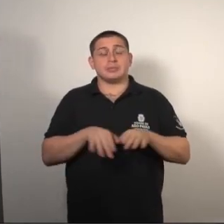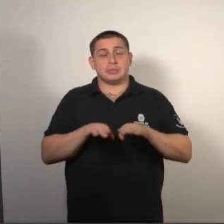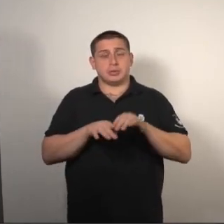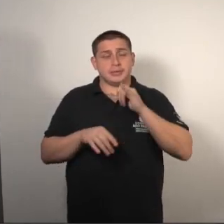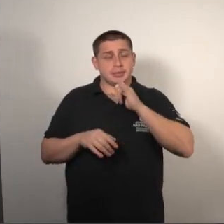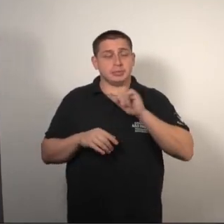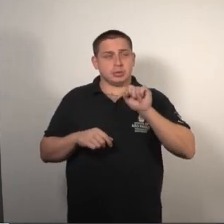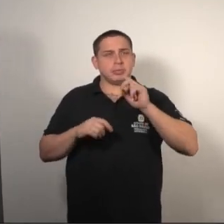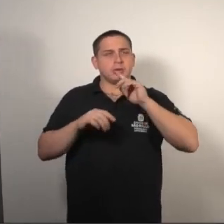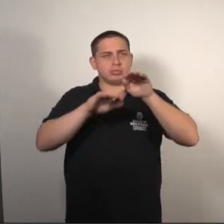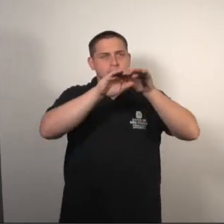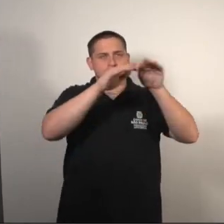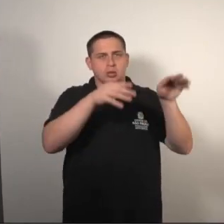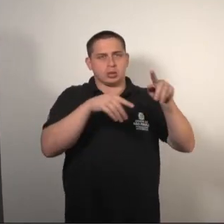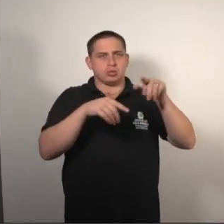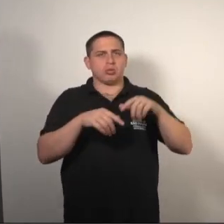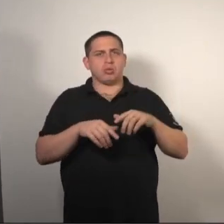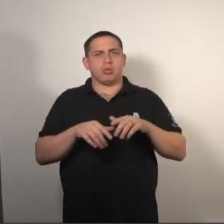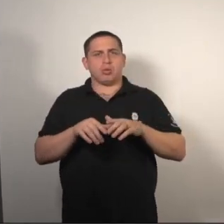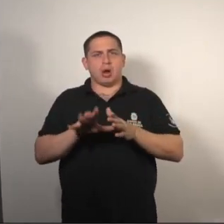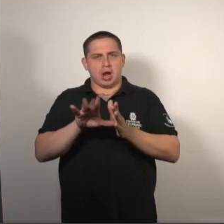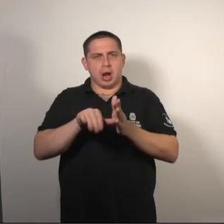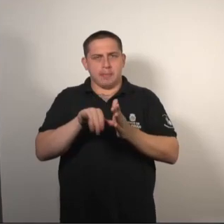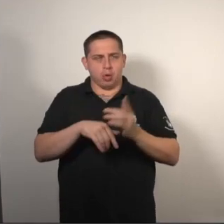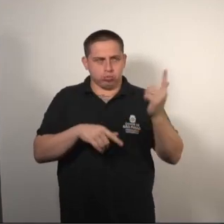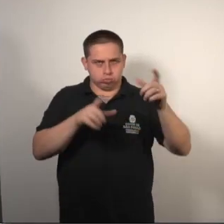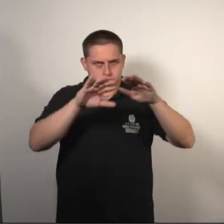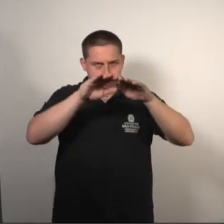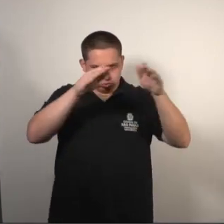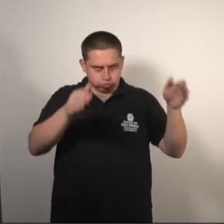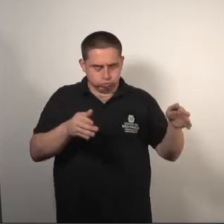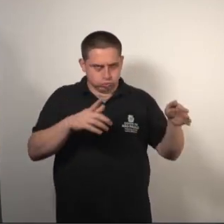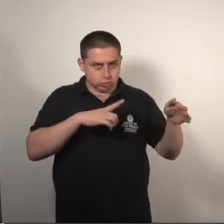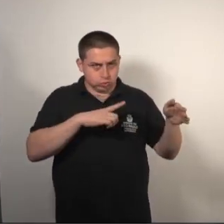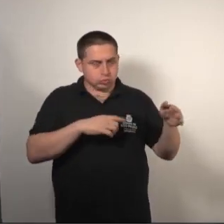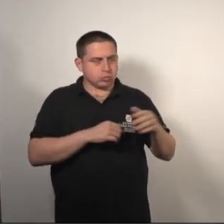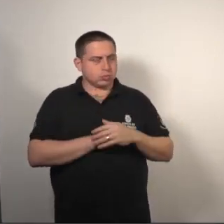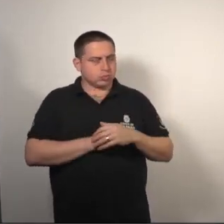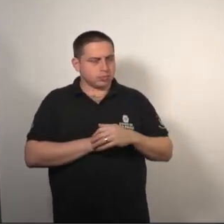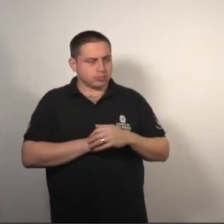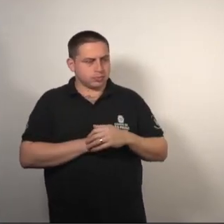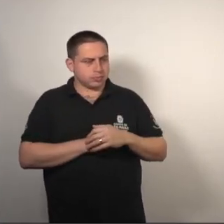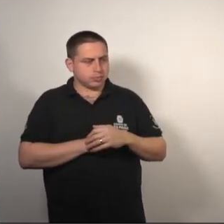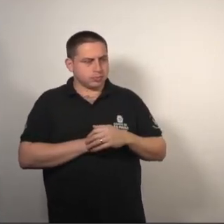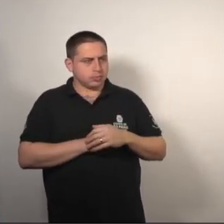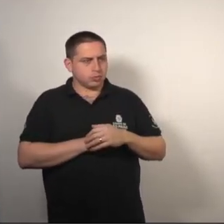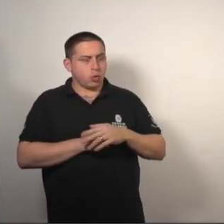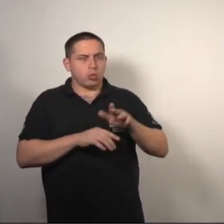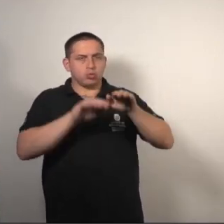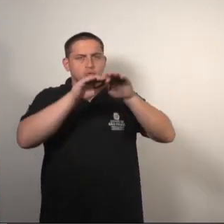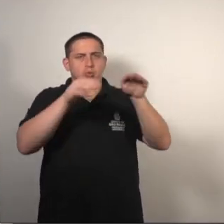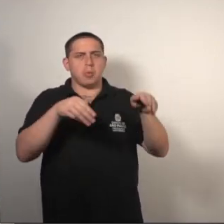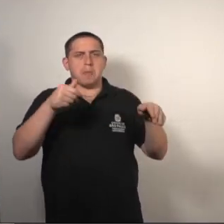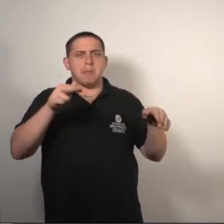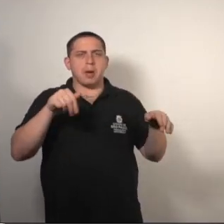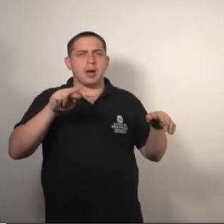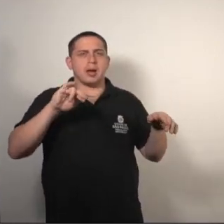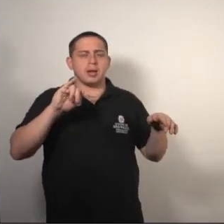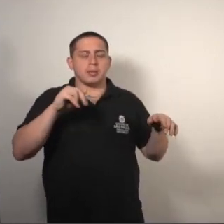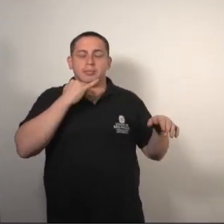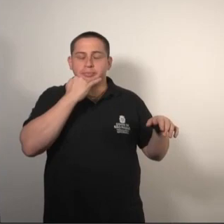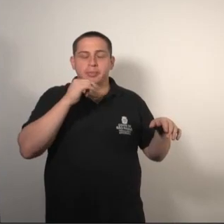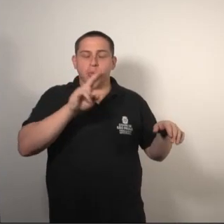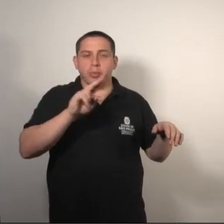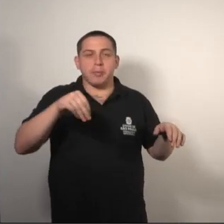mesmo no túnel aqui do Anhangabaú, a Secretaria de Subprefeitura está fazendo. Se você pegar o túnel Maria Maluf,